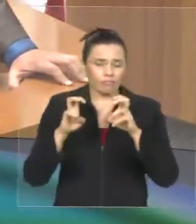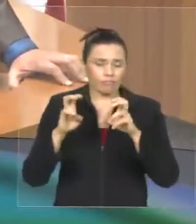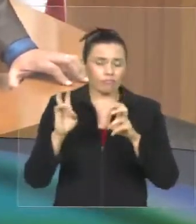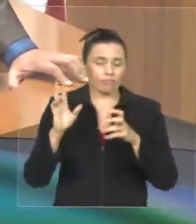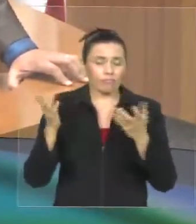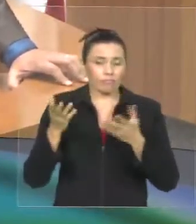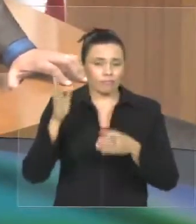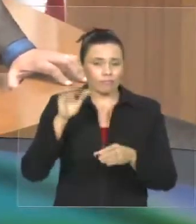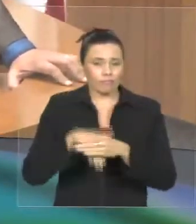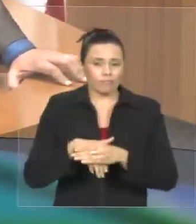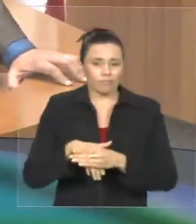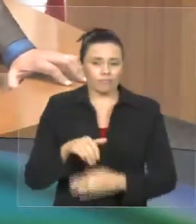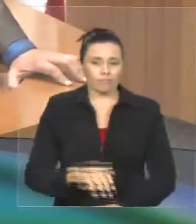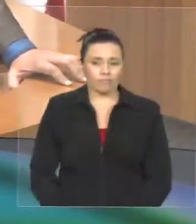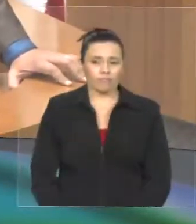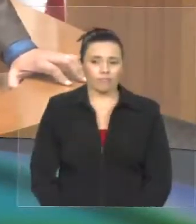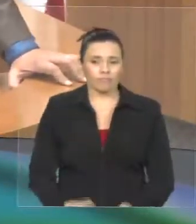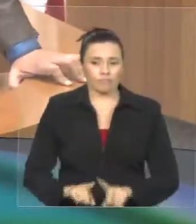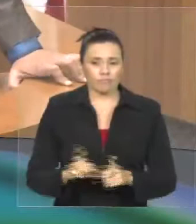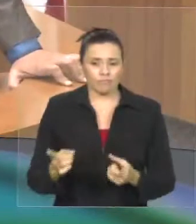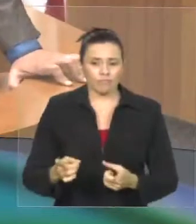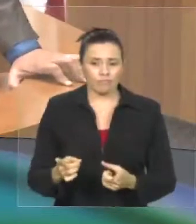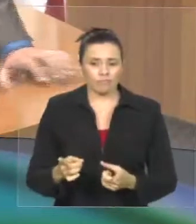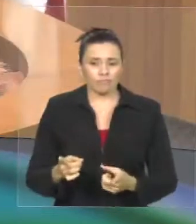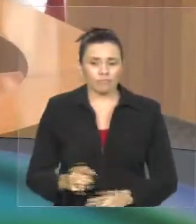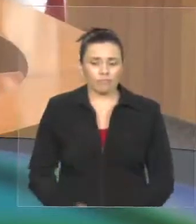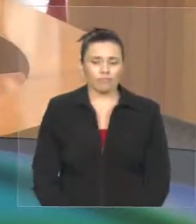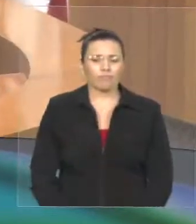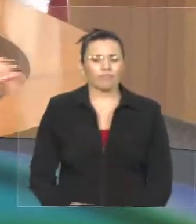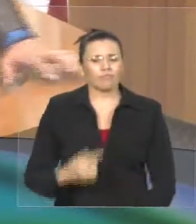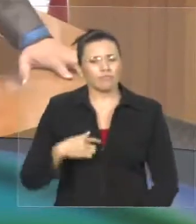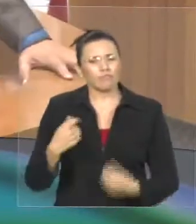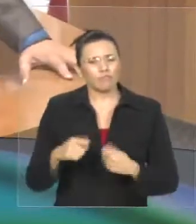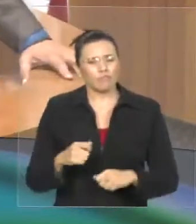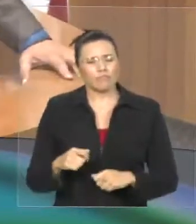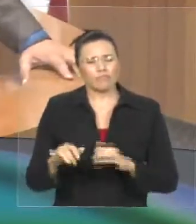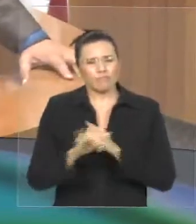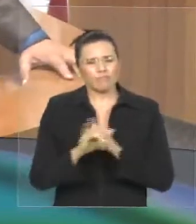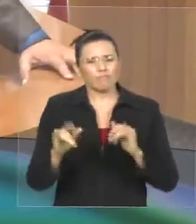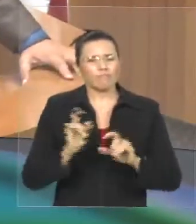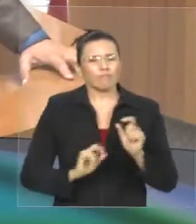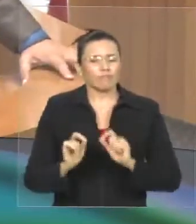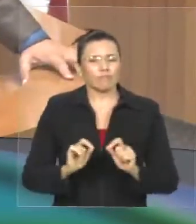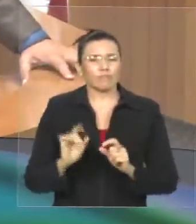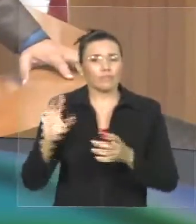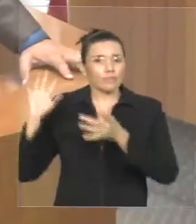o contexto em que o Maranhão vive. Senhor presidente,